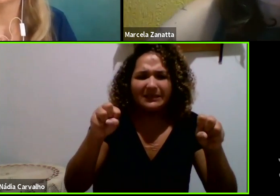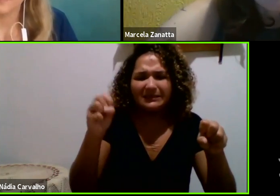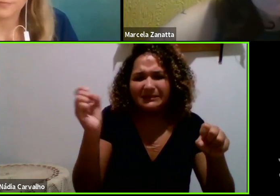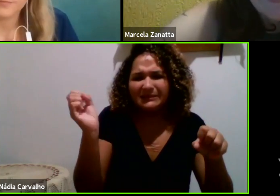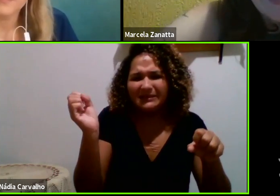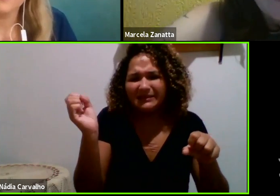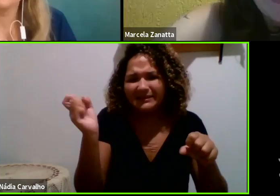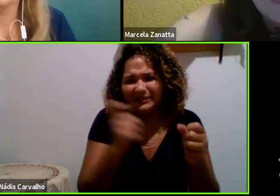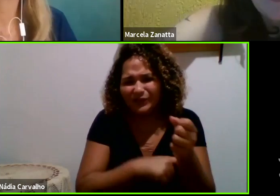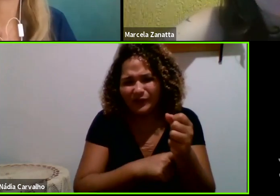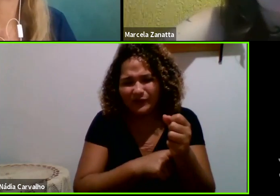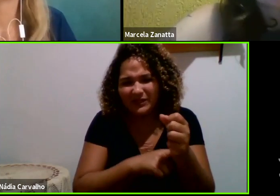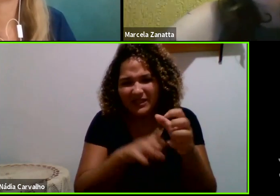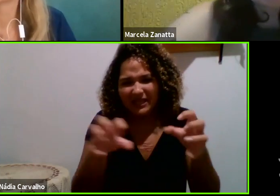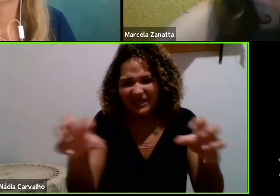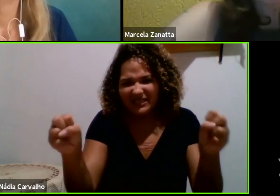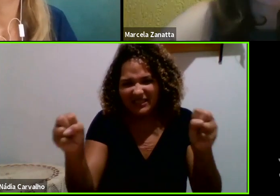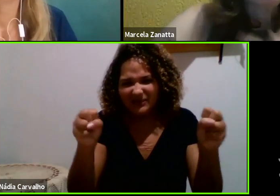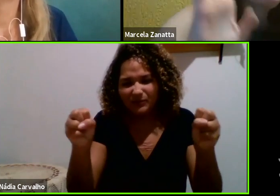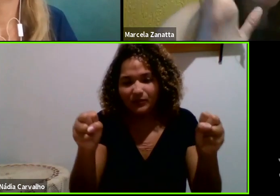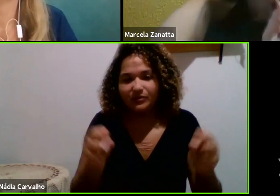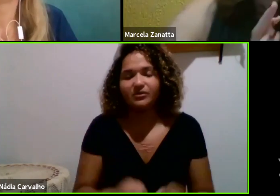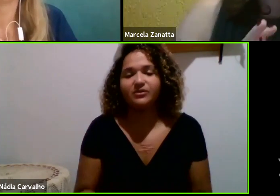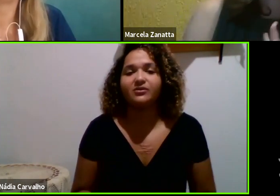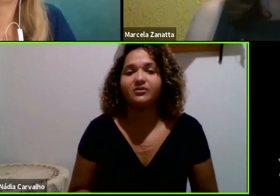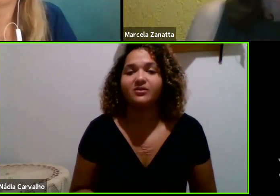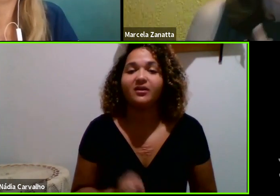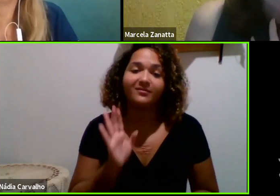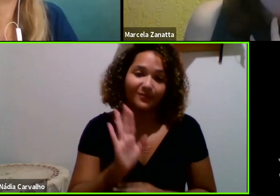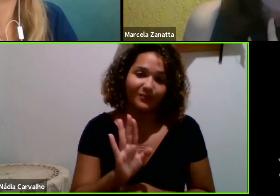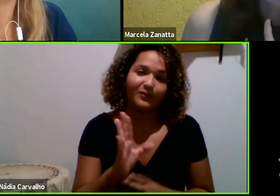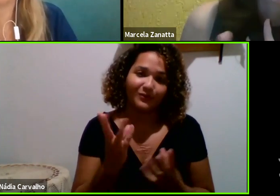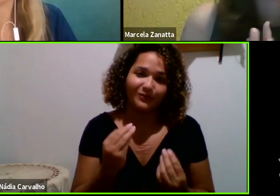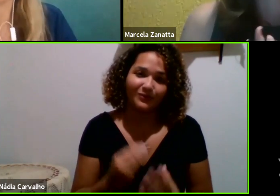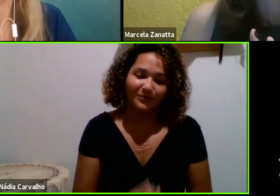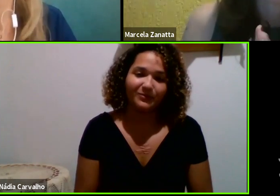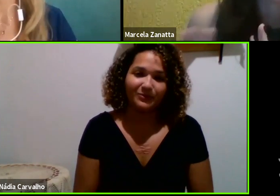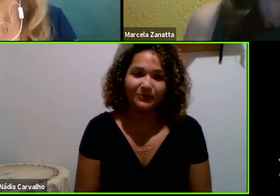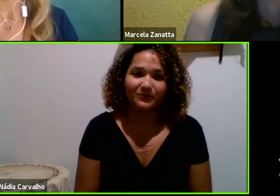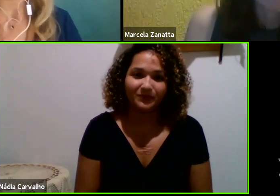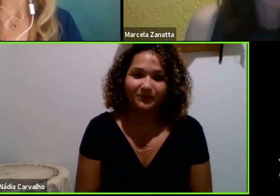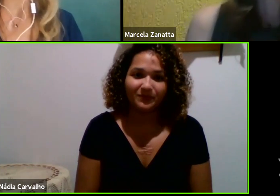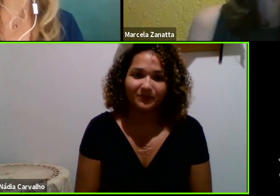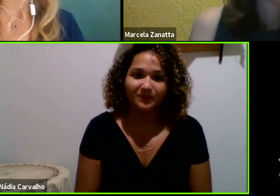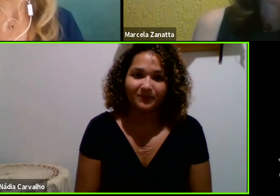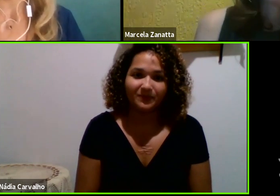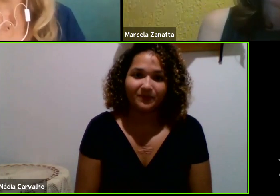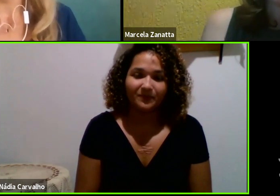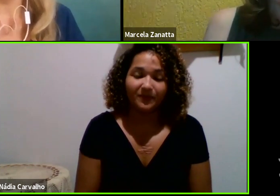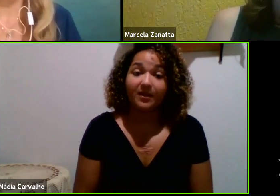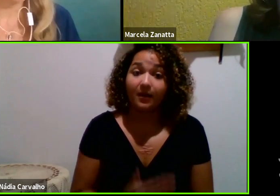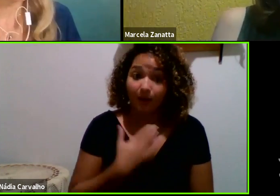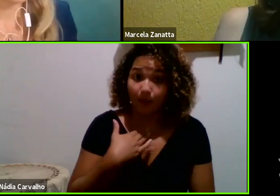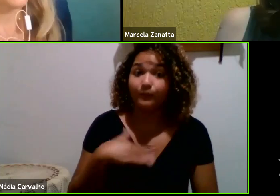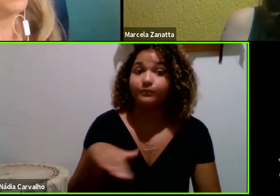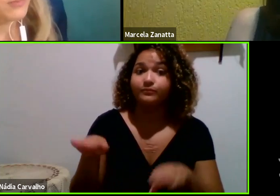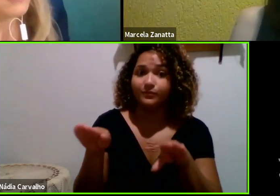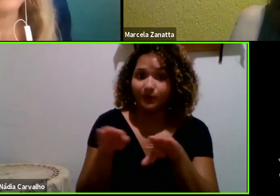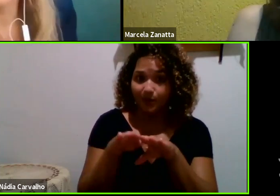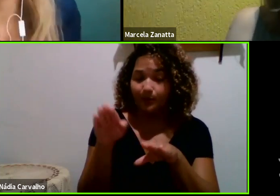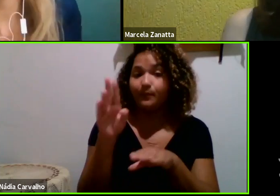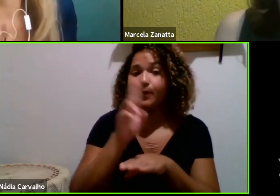rebozo aí nessa situação. Não sei se tem mais alguma coisa. Eu também uso, Mar, eu também uso, exatamente. O As